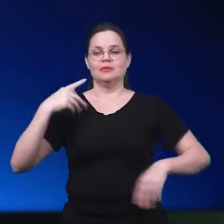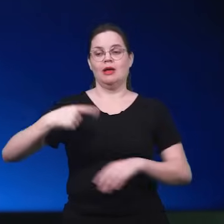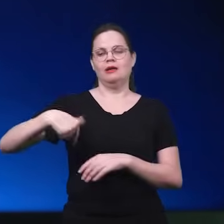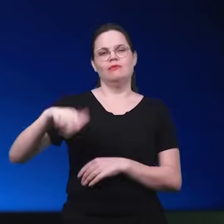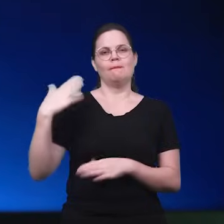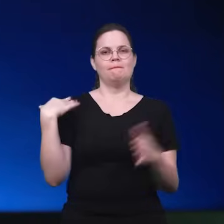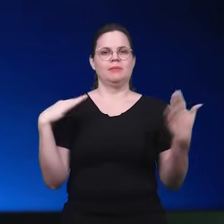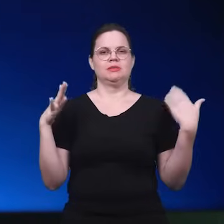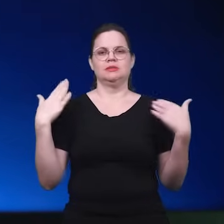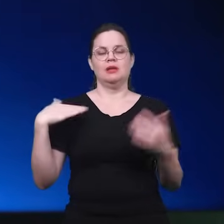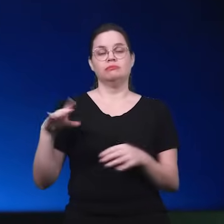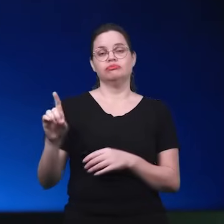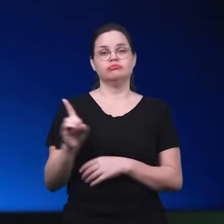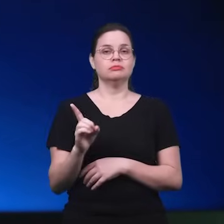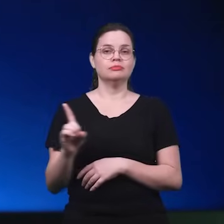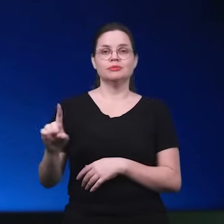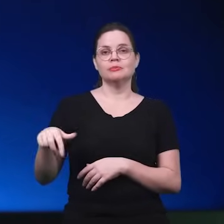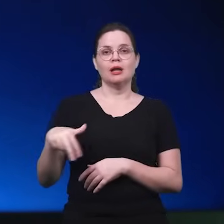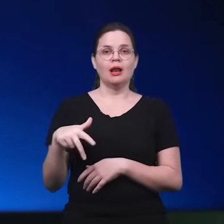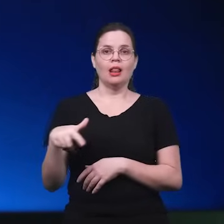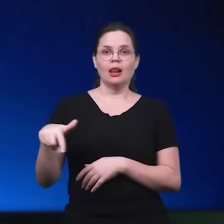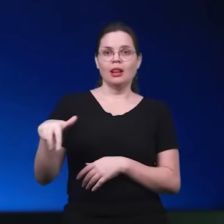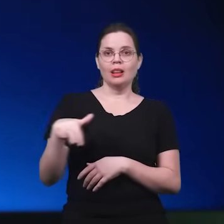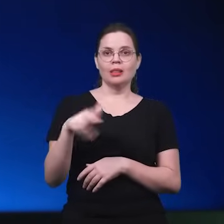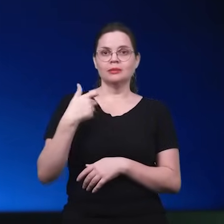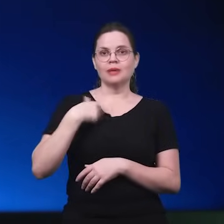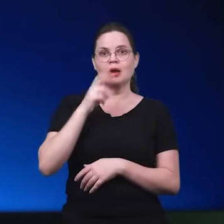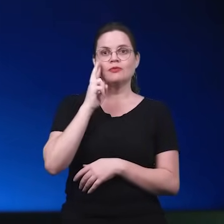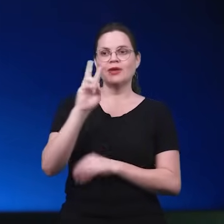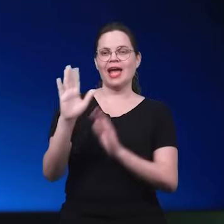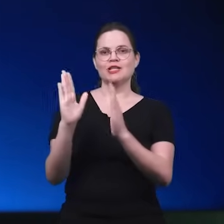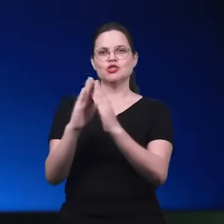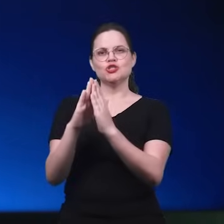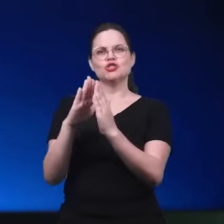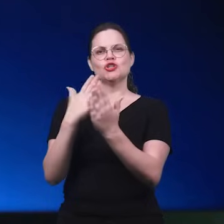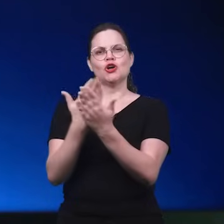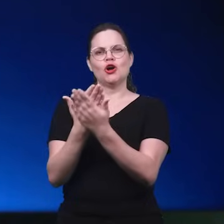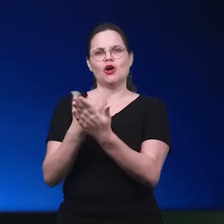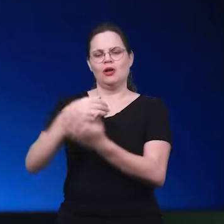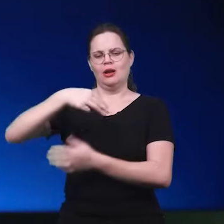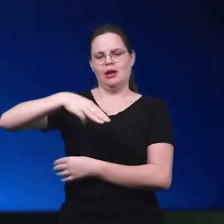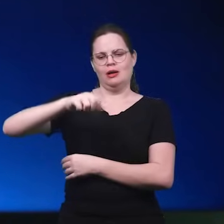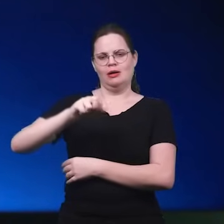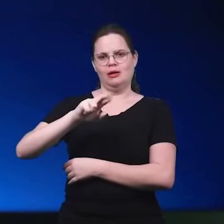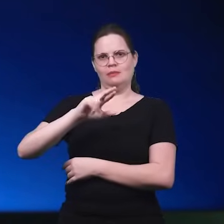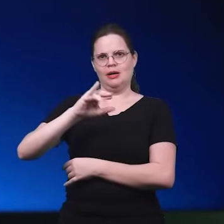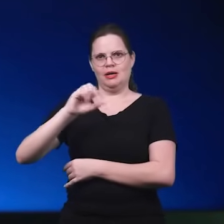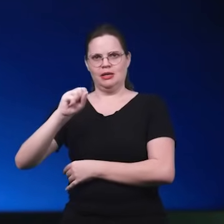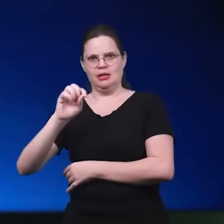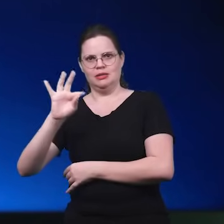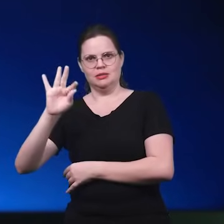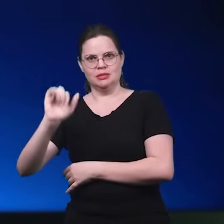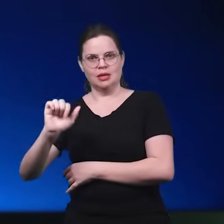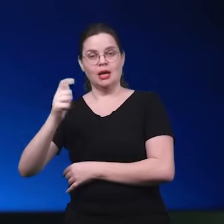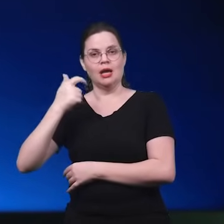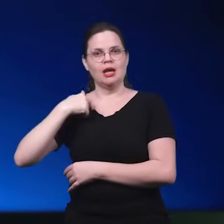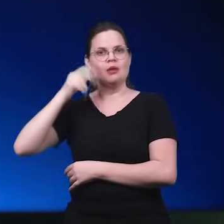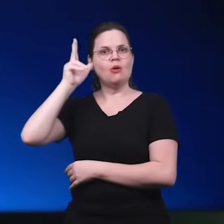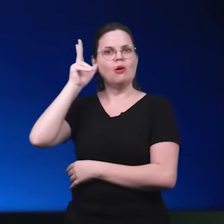Passando ali em frente à escola marista, eu ouvi uma voz,